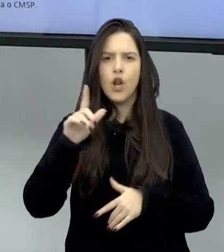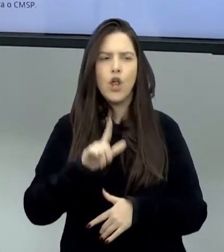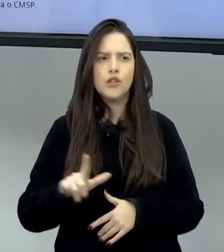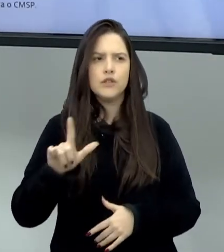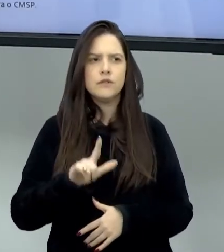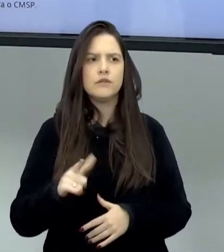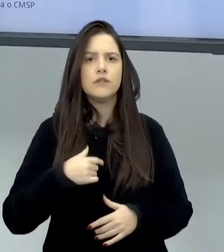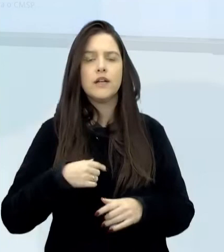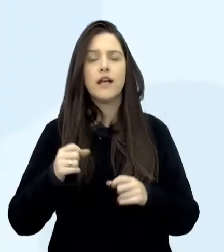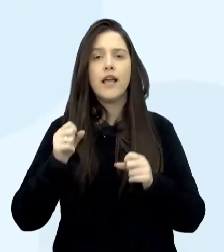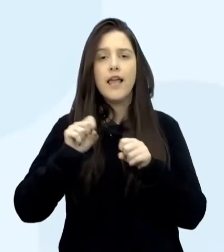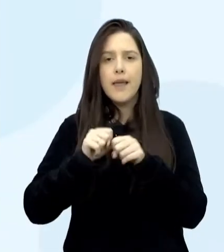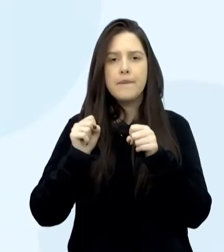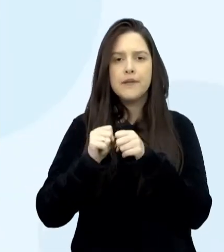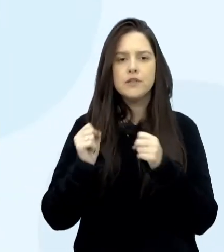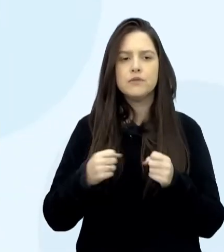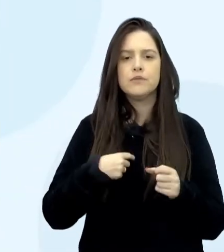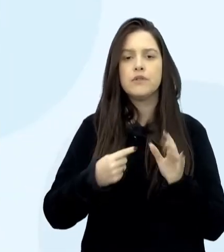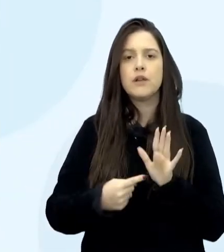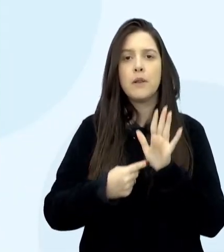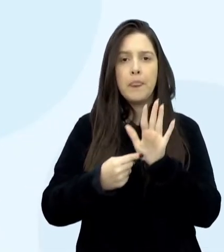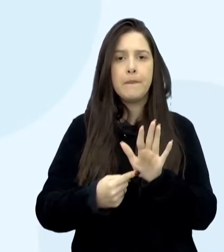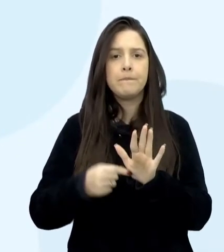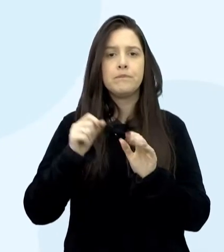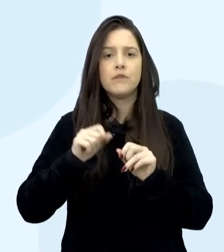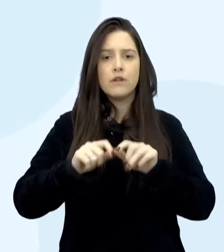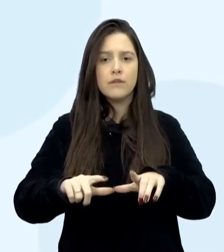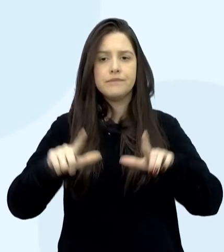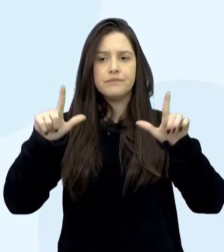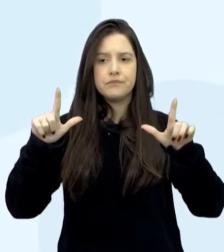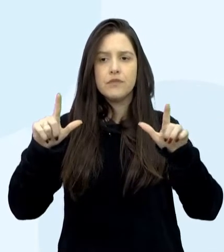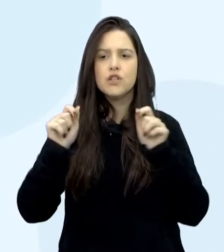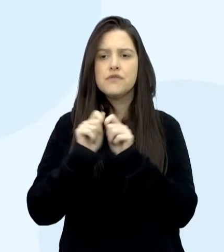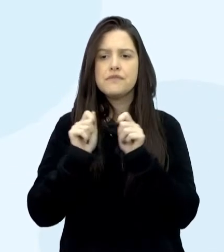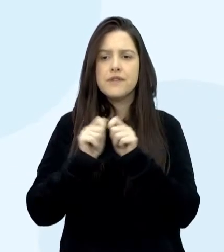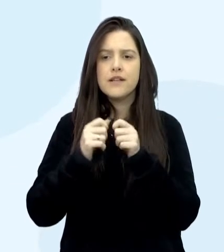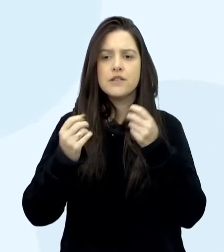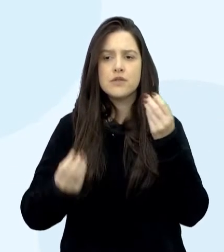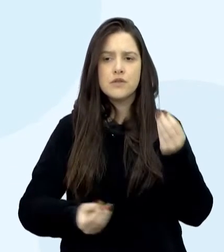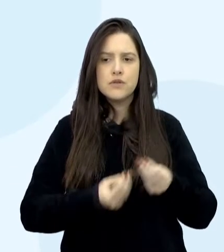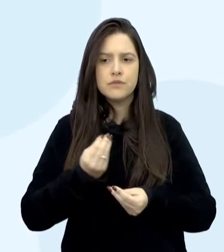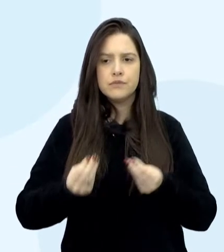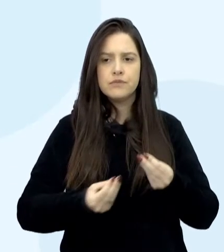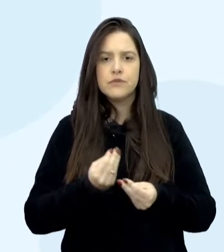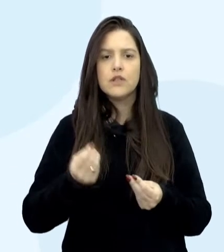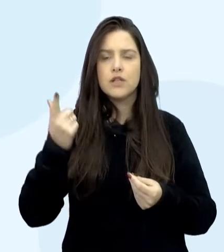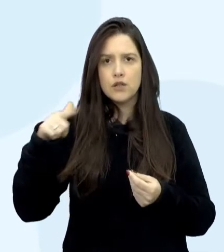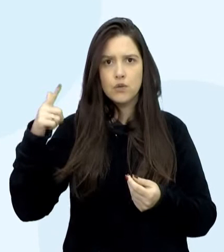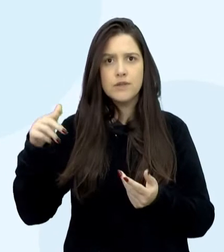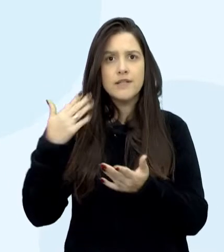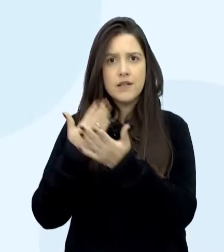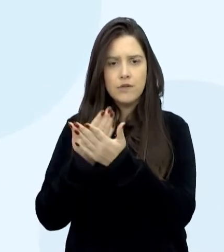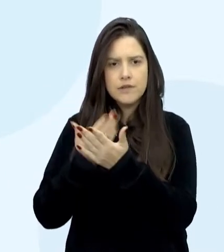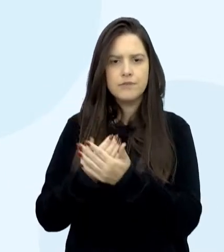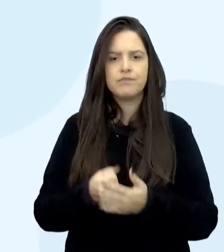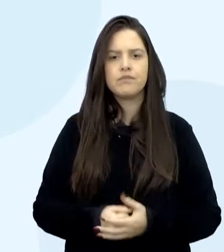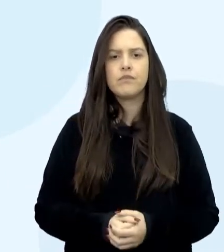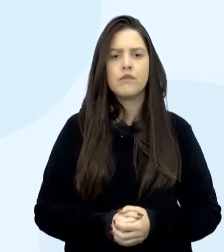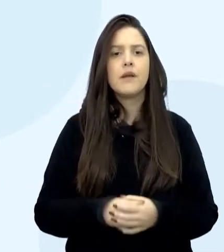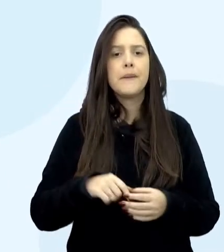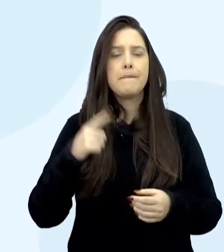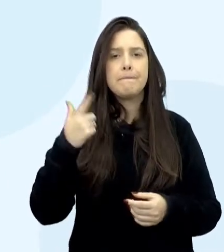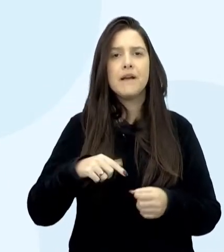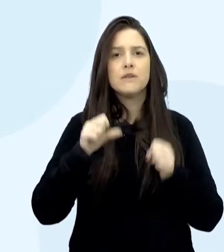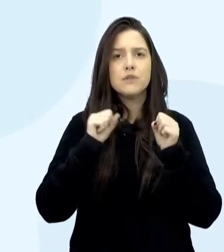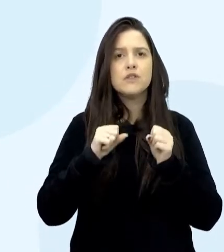pode representar isso. Se fosse para colocar no Excel, como a gente faz? Fizemos isso em outras aulas. Lá no Excel vocês